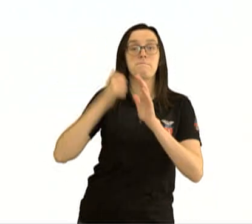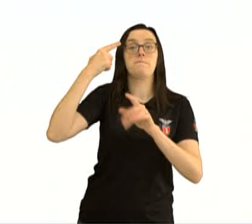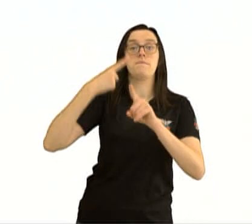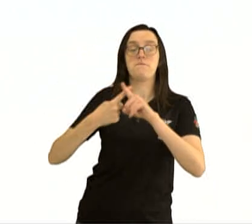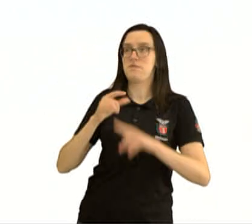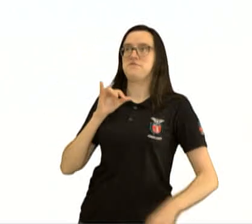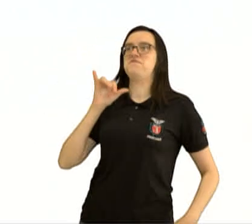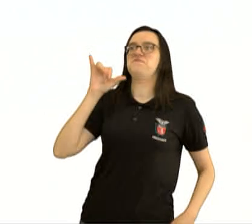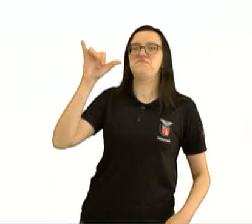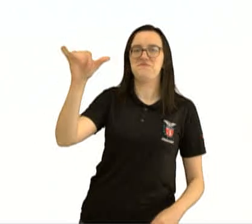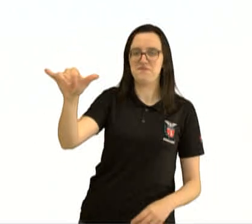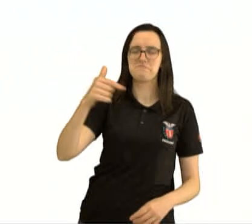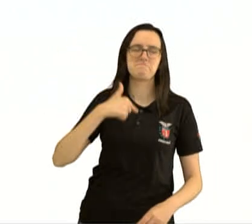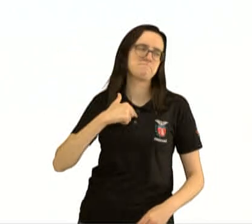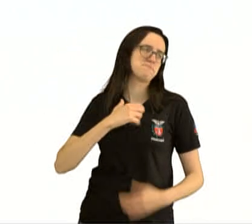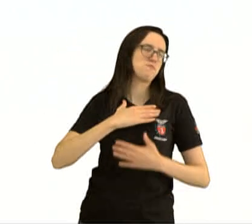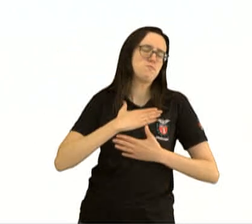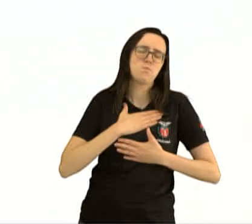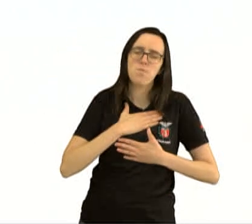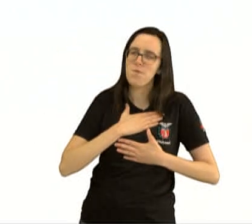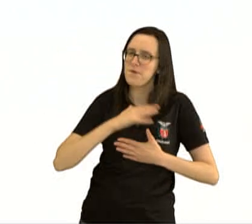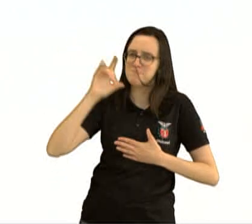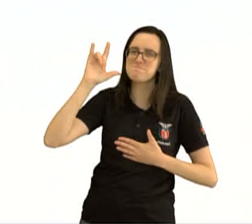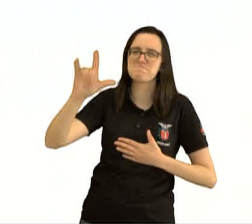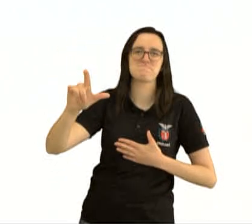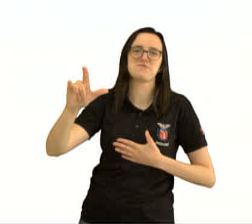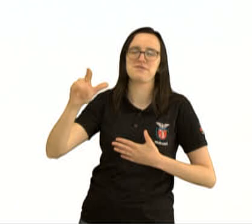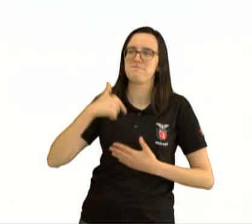um avião, tá? Eu amei, ela simplesmente adorou.